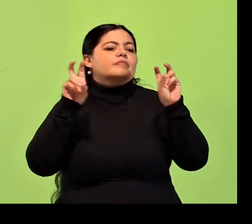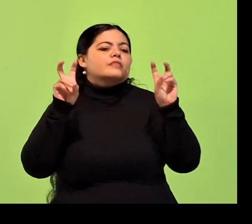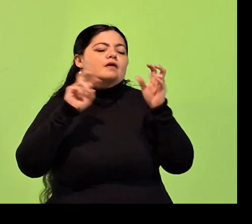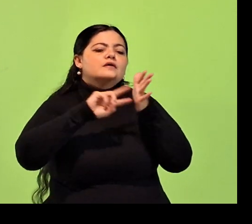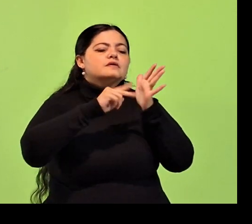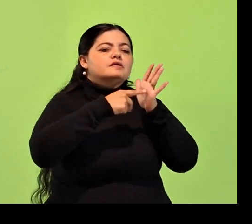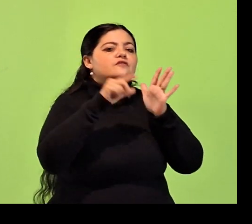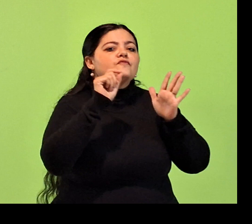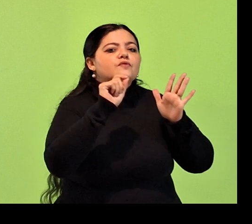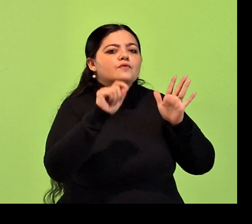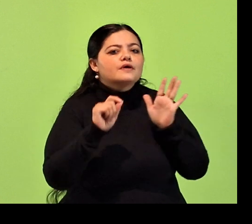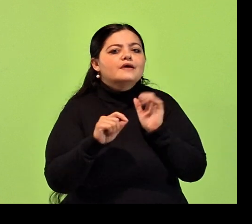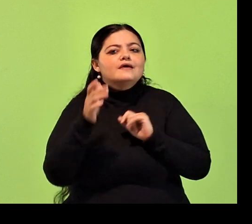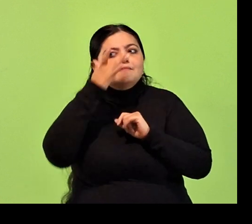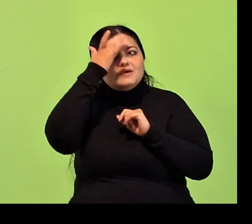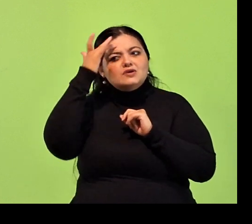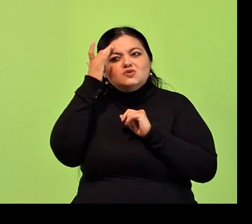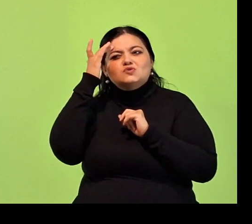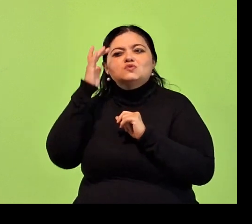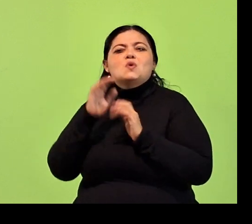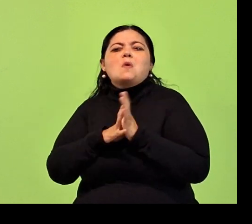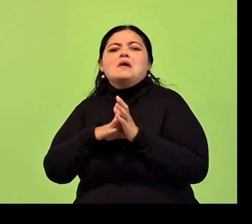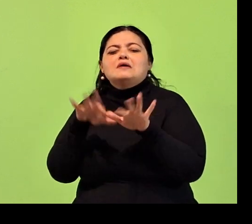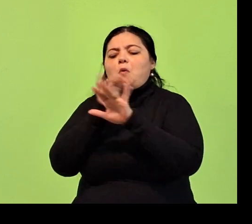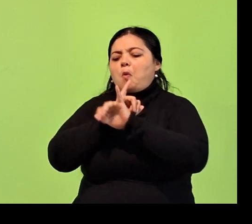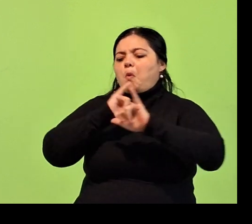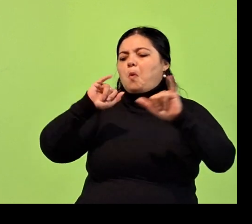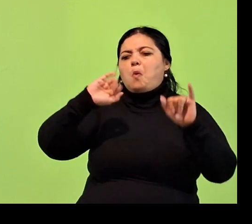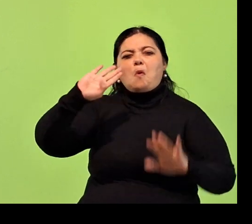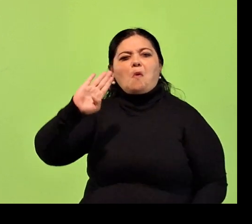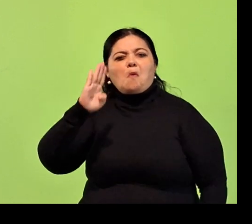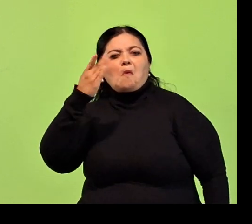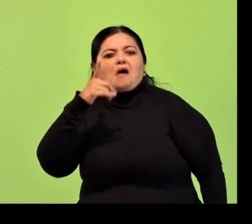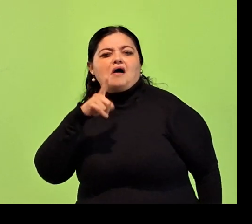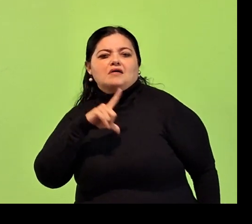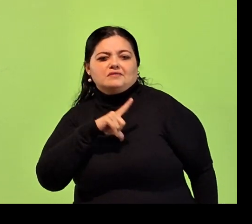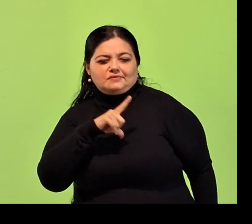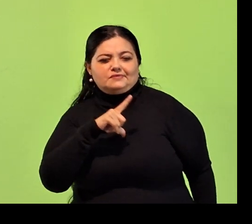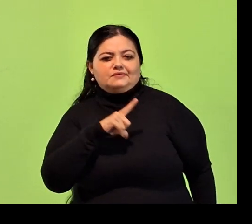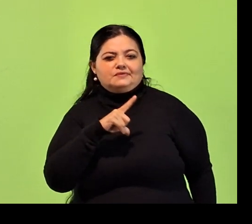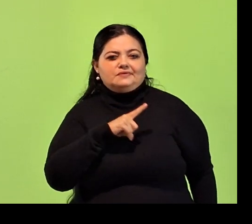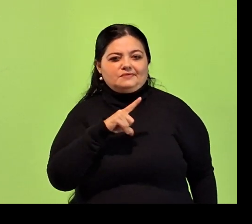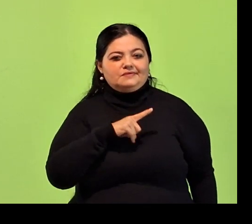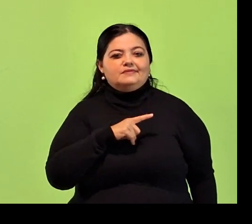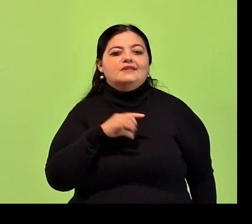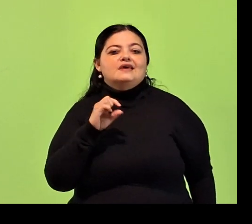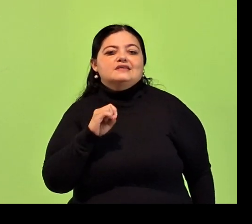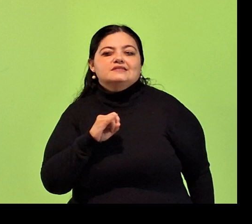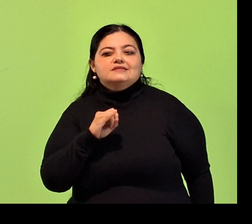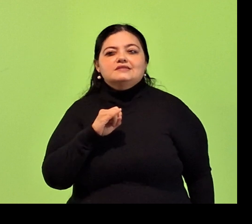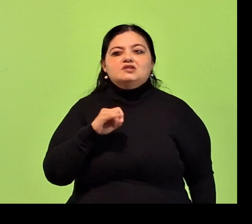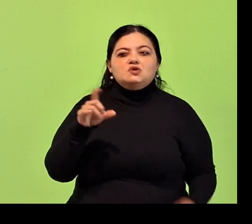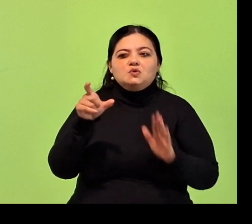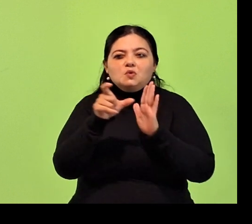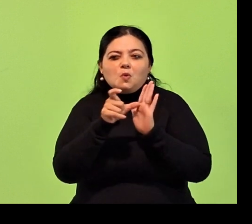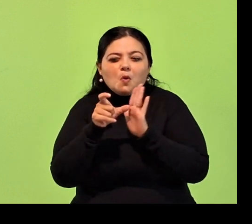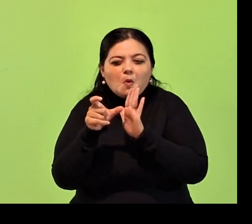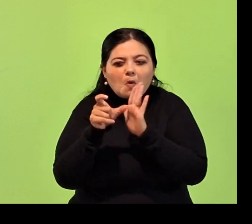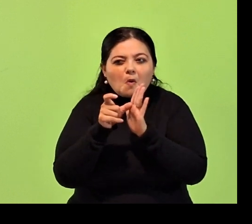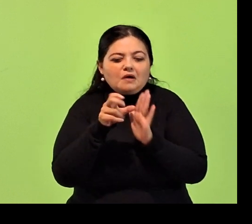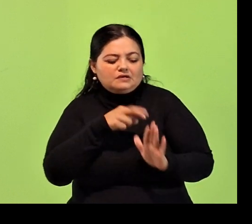ao número inenarrável de falsas denúncias de cultos satânicos que agiriam sacrificando ou abusando sexualmente de crianças em